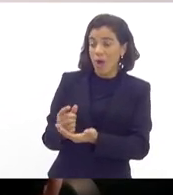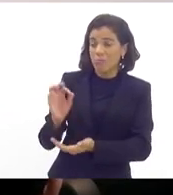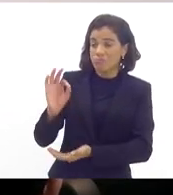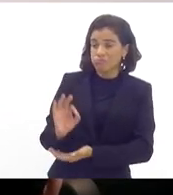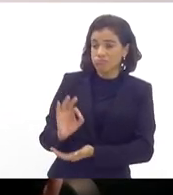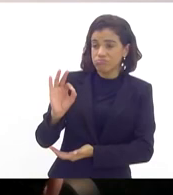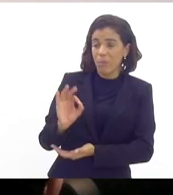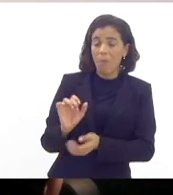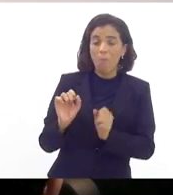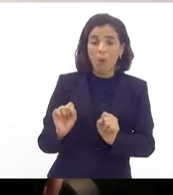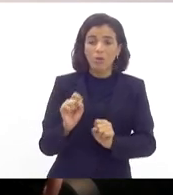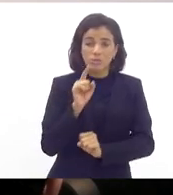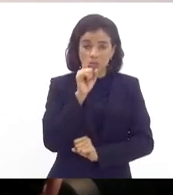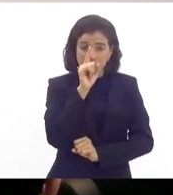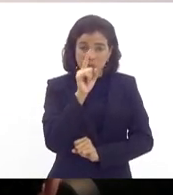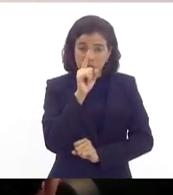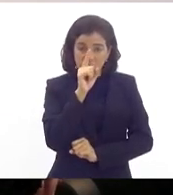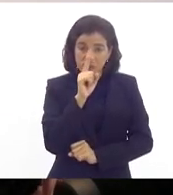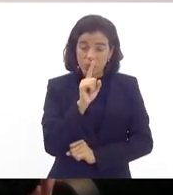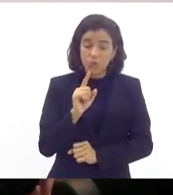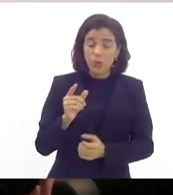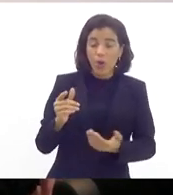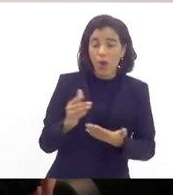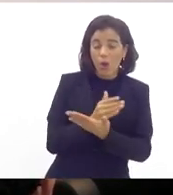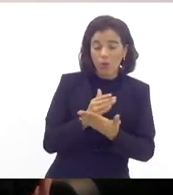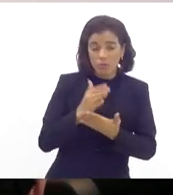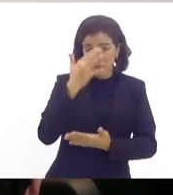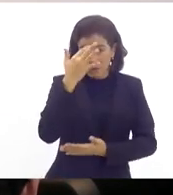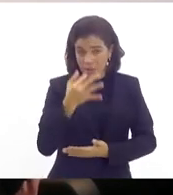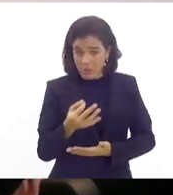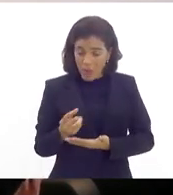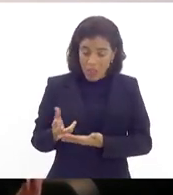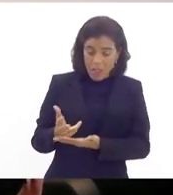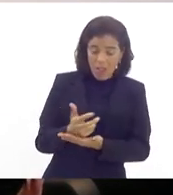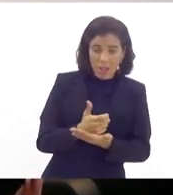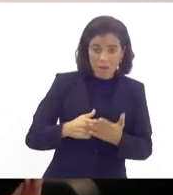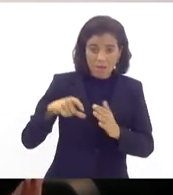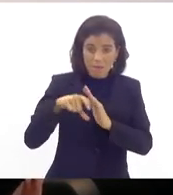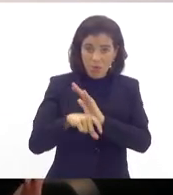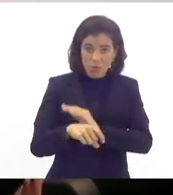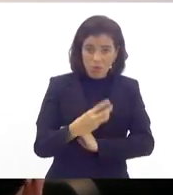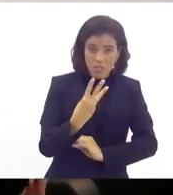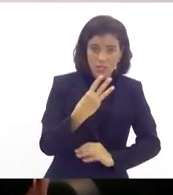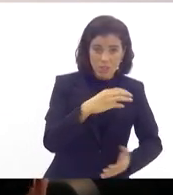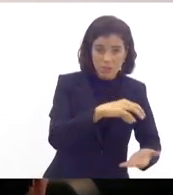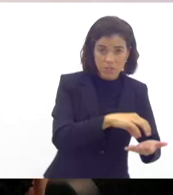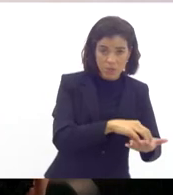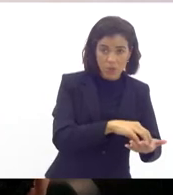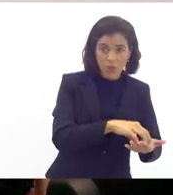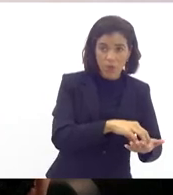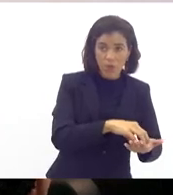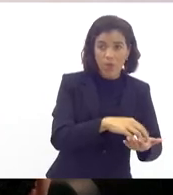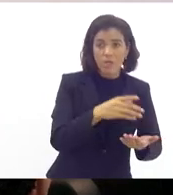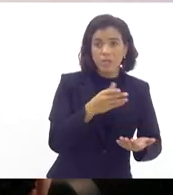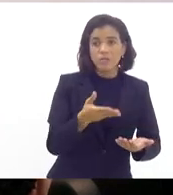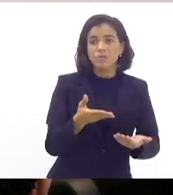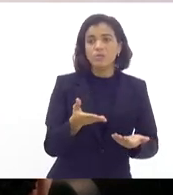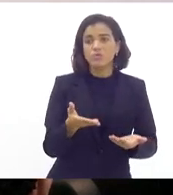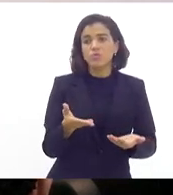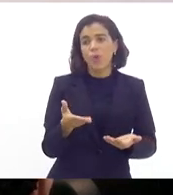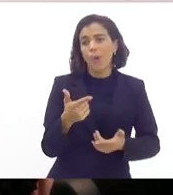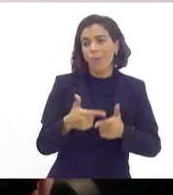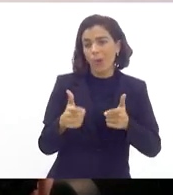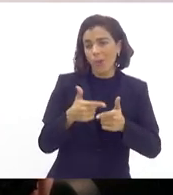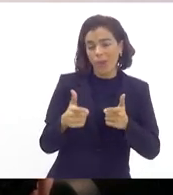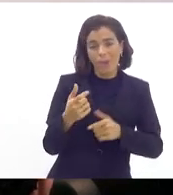pode colocar em risco alguma interpretação de tributar toda a receita do terceiro setor, isso pode ser um